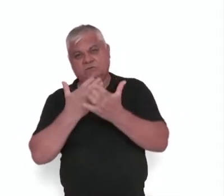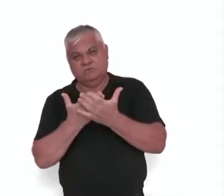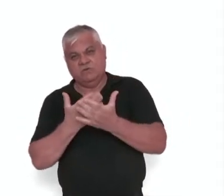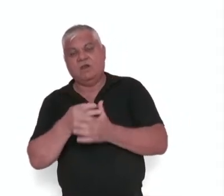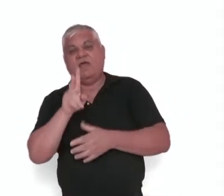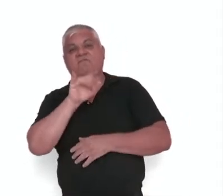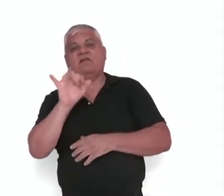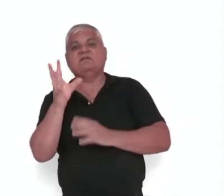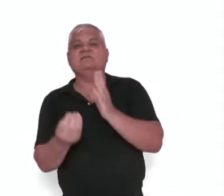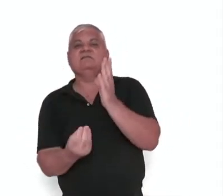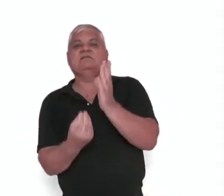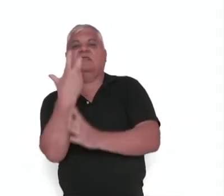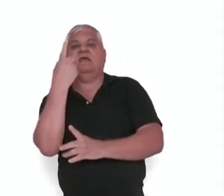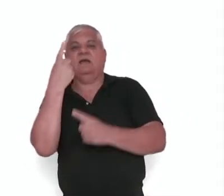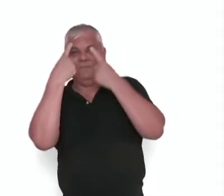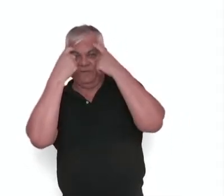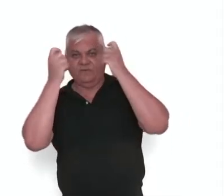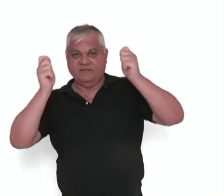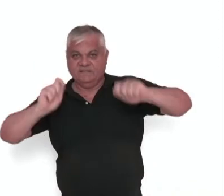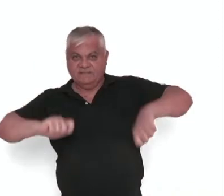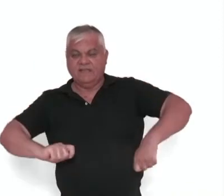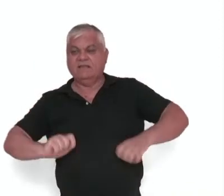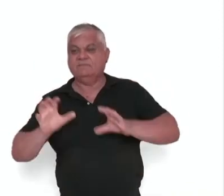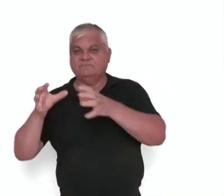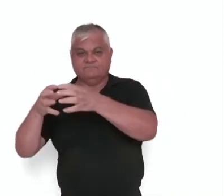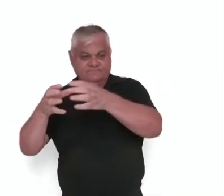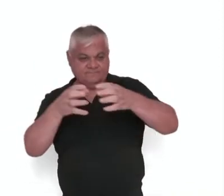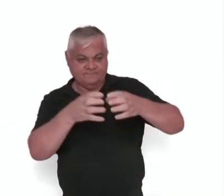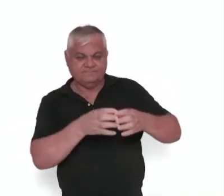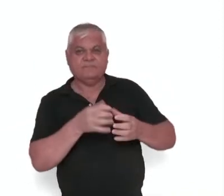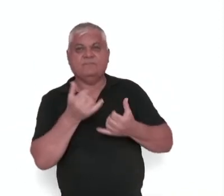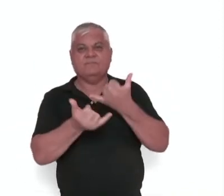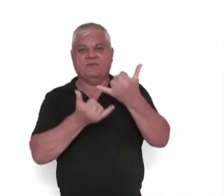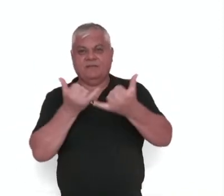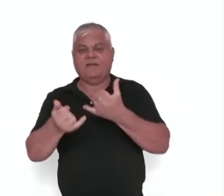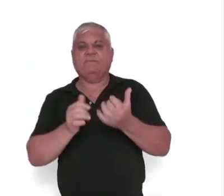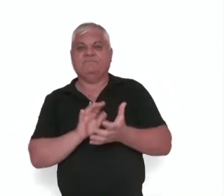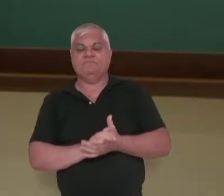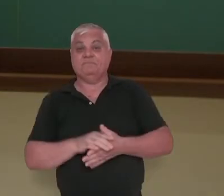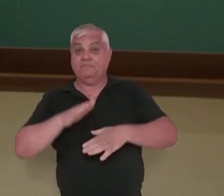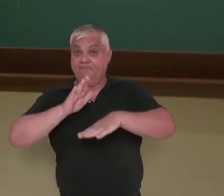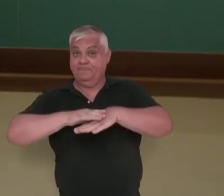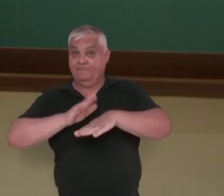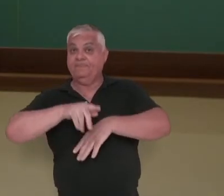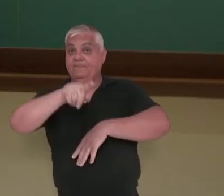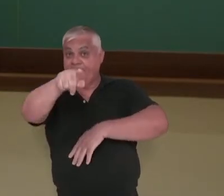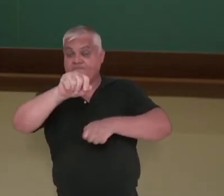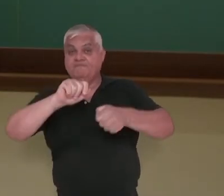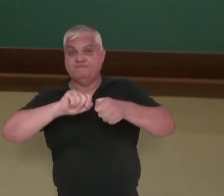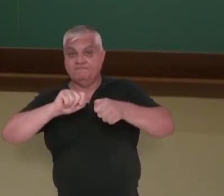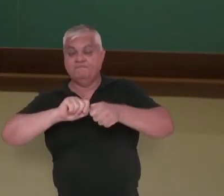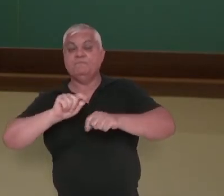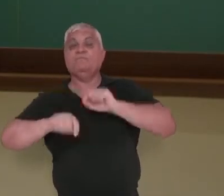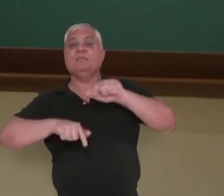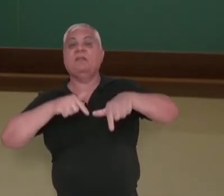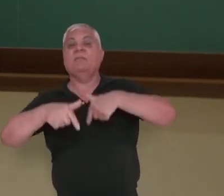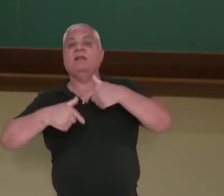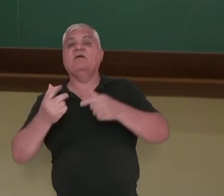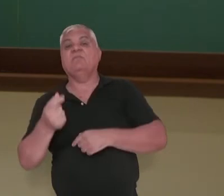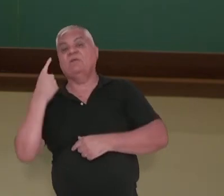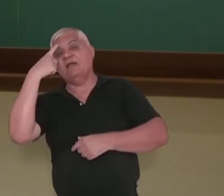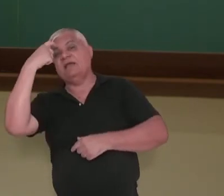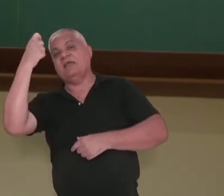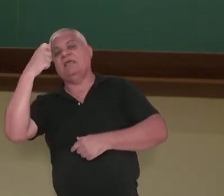uma possibilidade de jogo semi-cooperativo. Vamos pôr as mãos na massa, então? Vamos criar esse